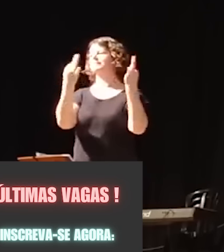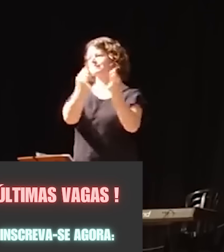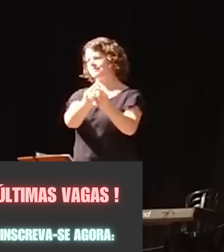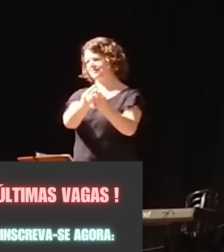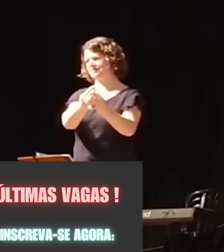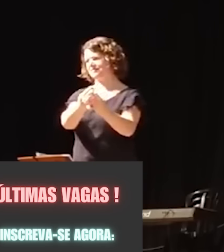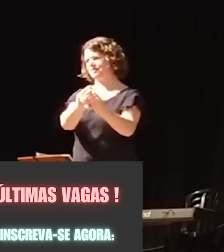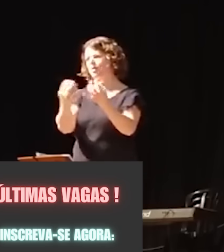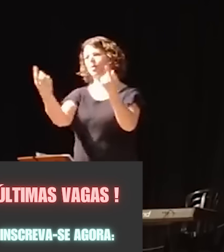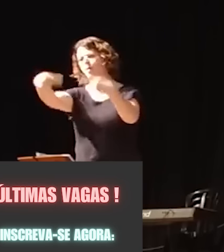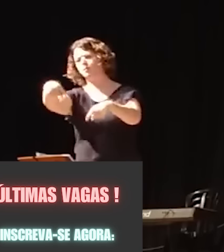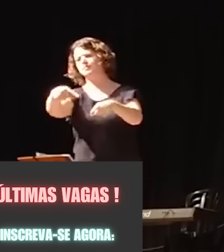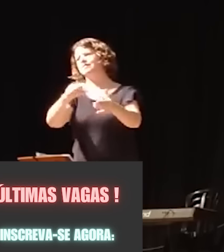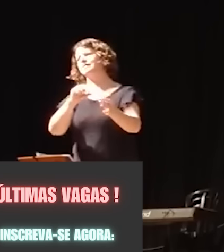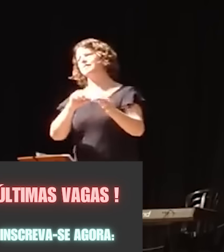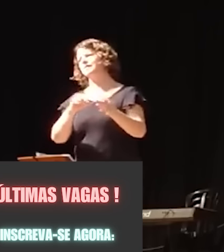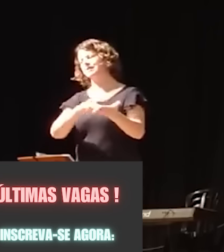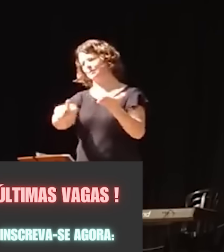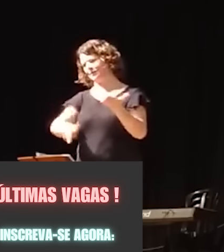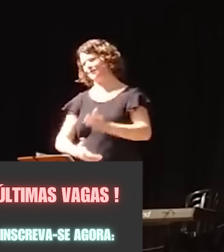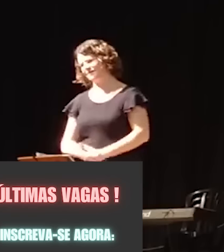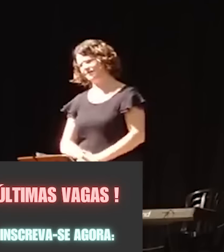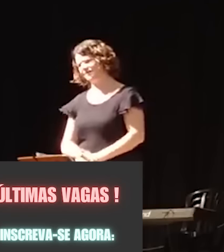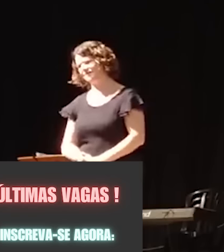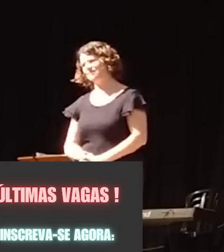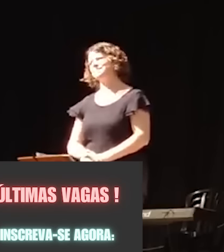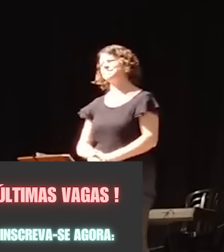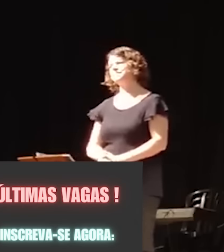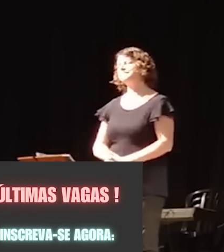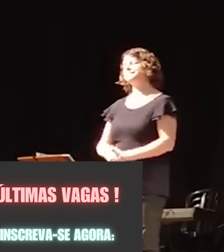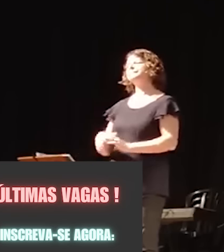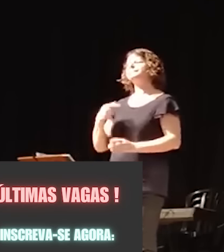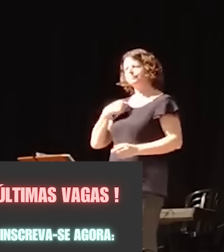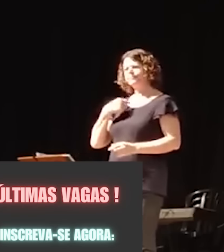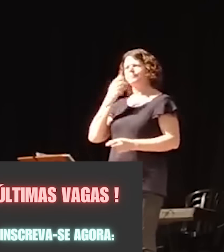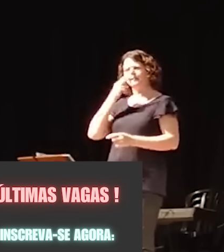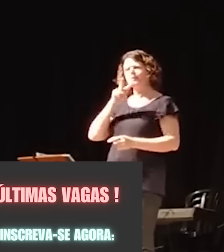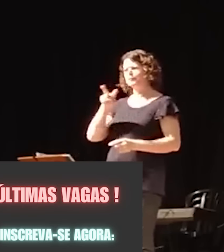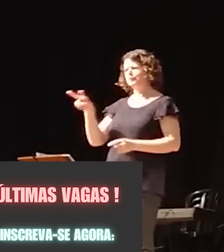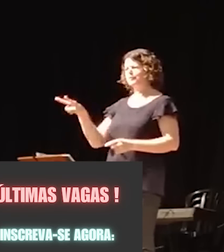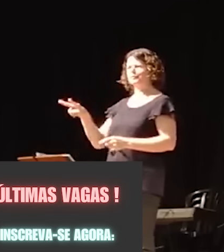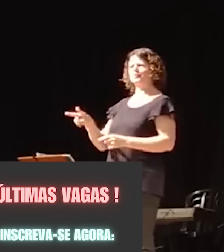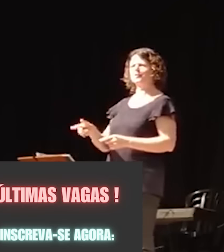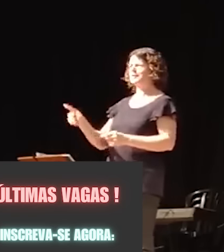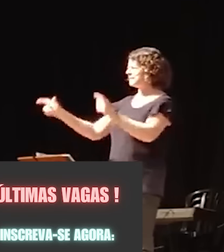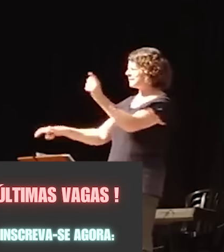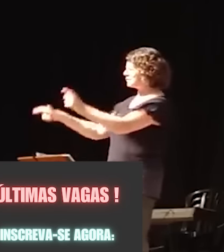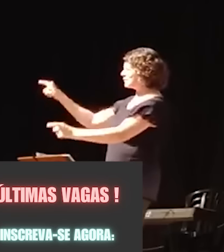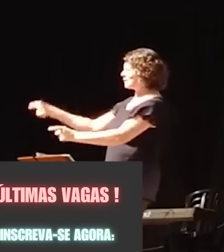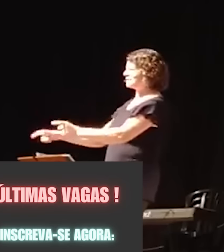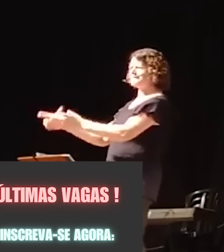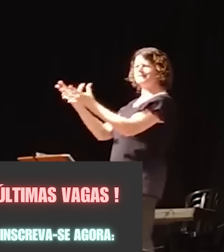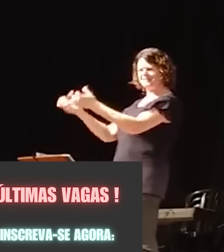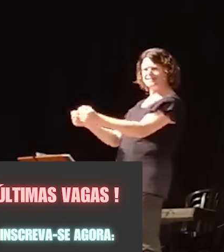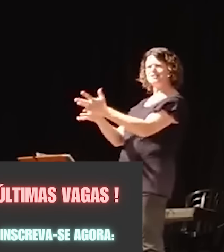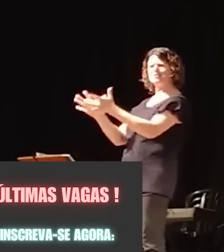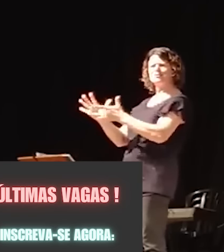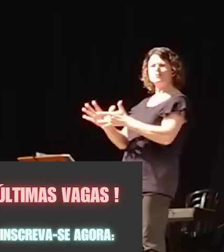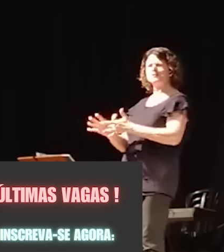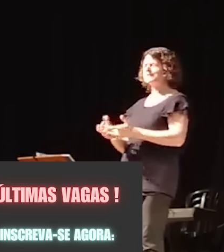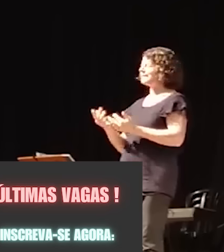experimentado gente cada conversão eu tenho experimentado tem gente que diz assim pastor